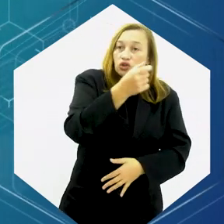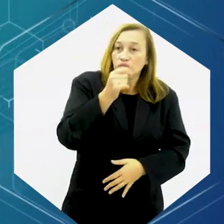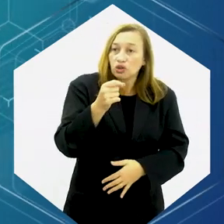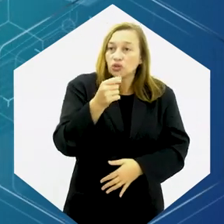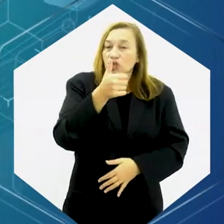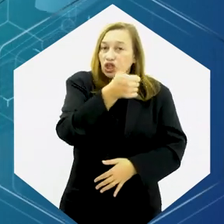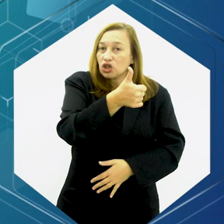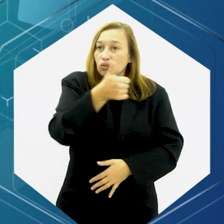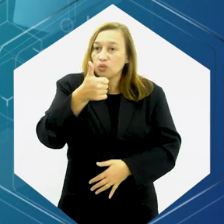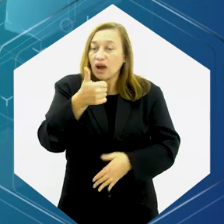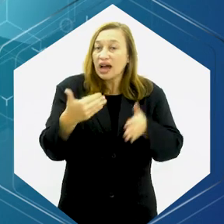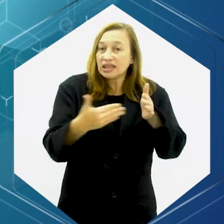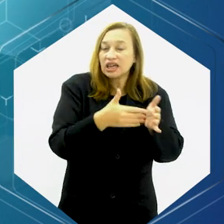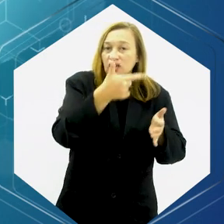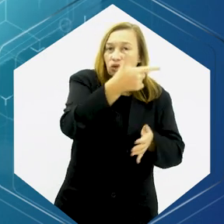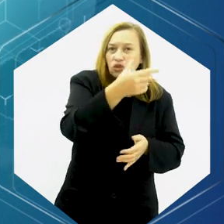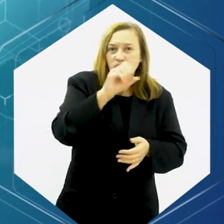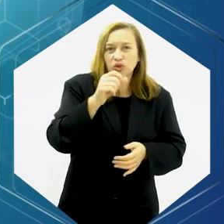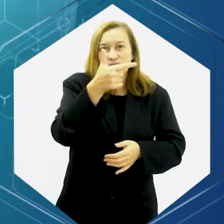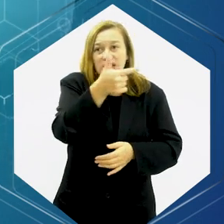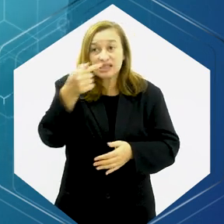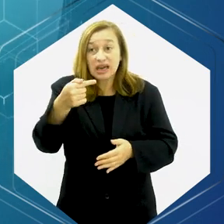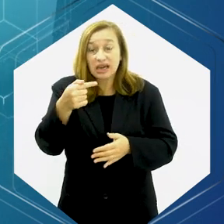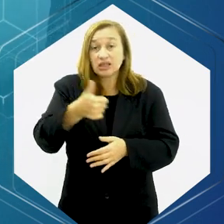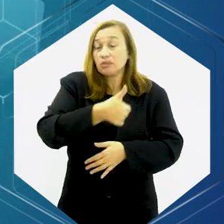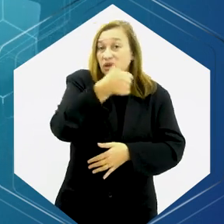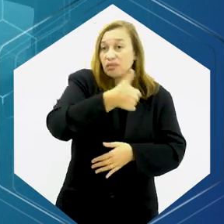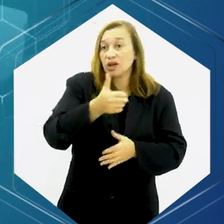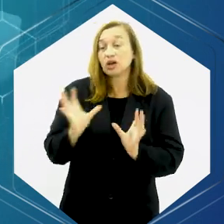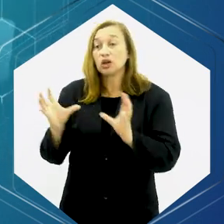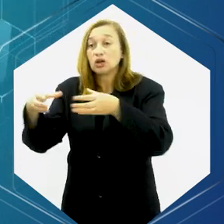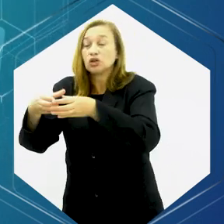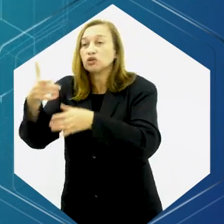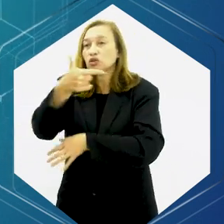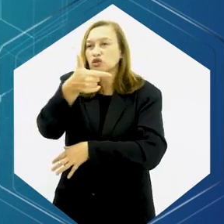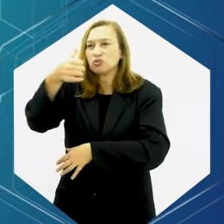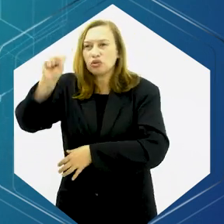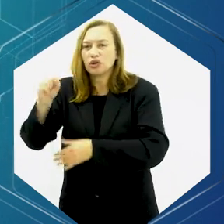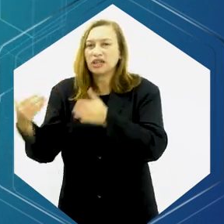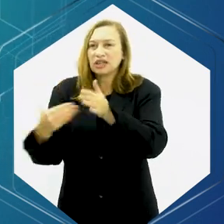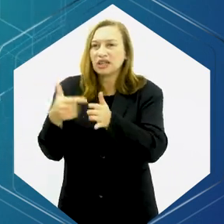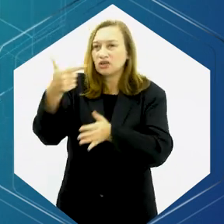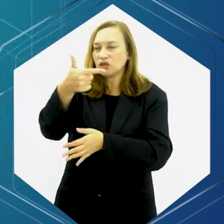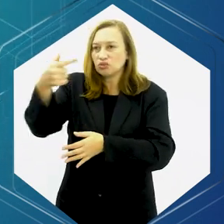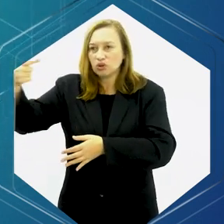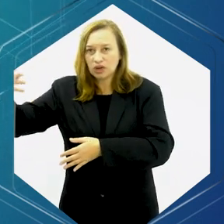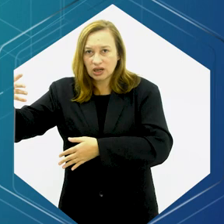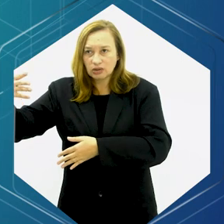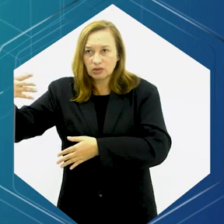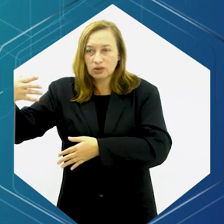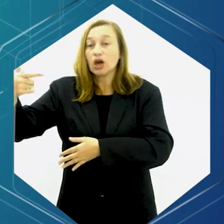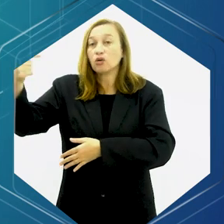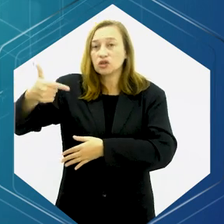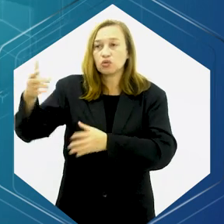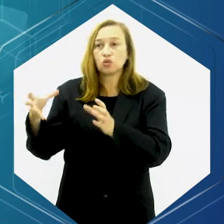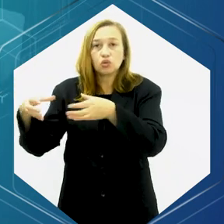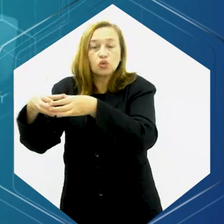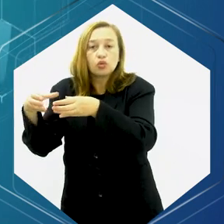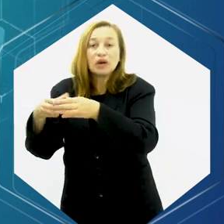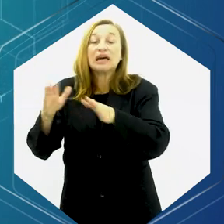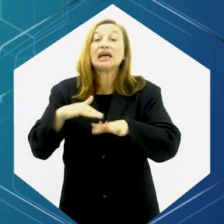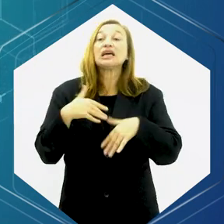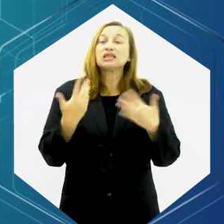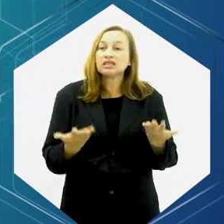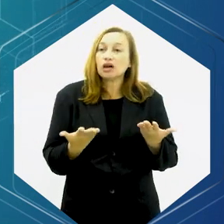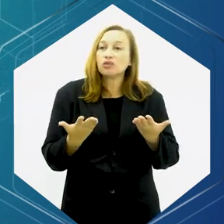2007 seria o nosso primeiro grupo e as crianças que nasceram de 2008 a 2014 seria aí o nosso segundo grupo